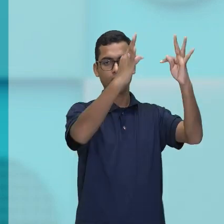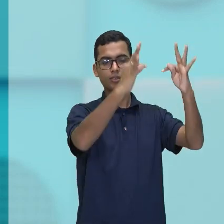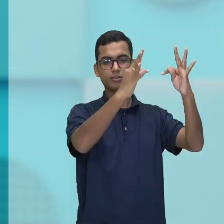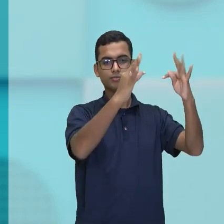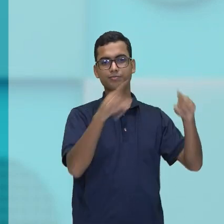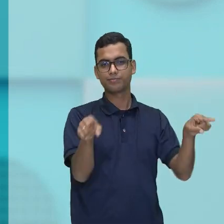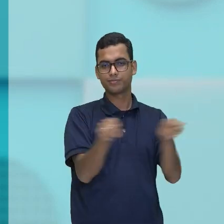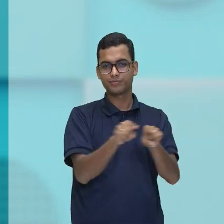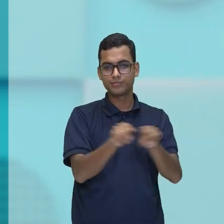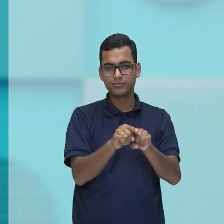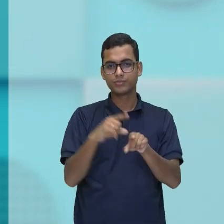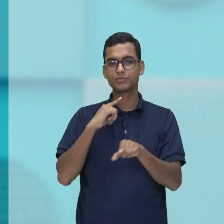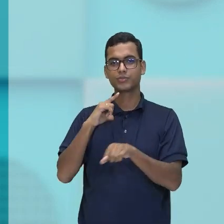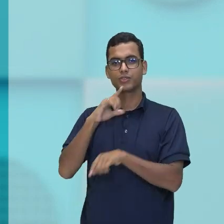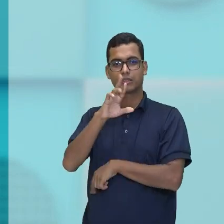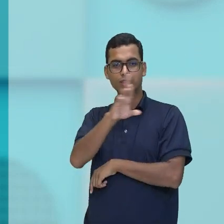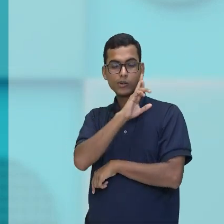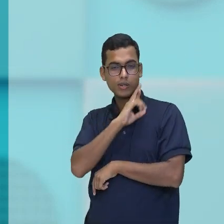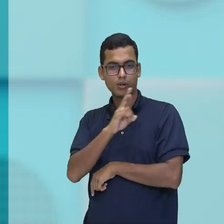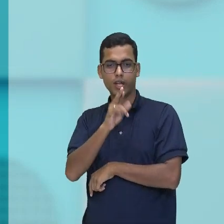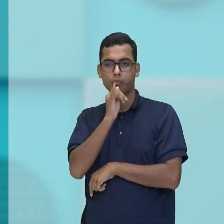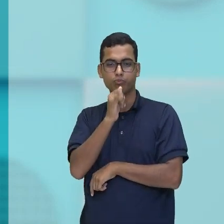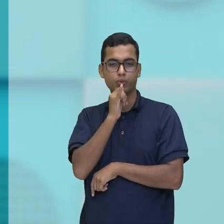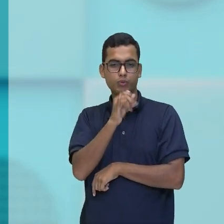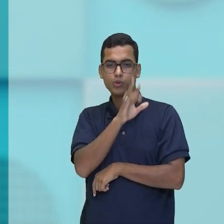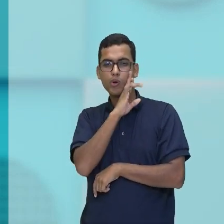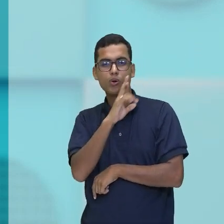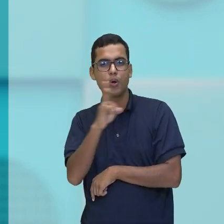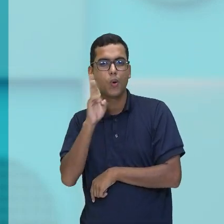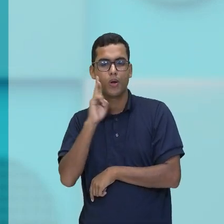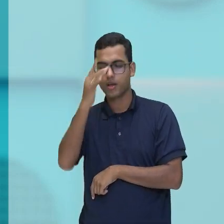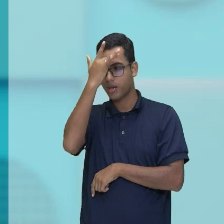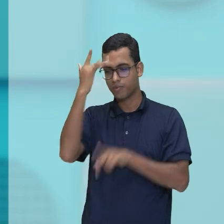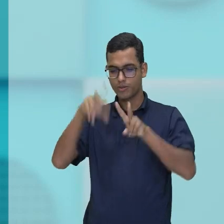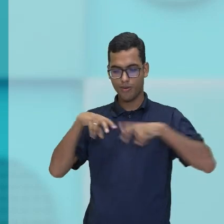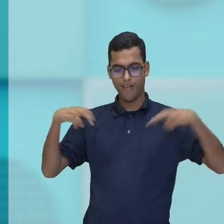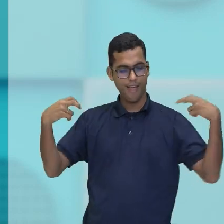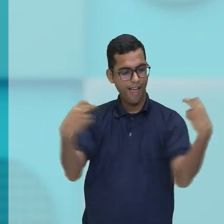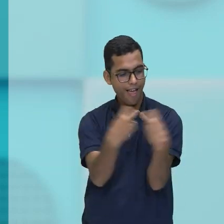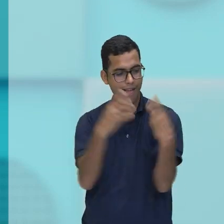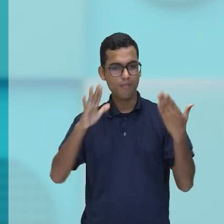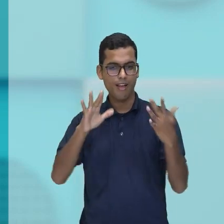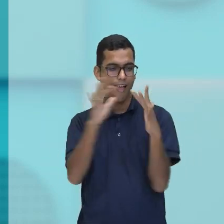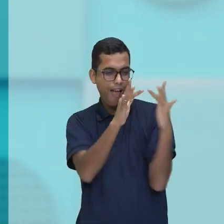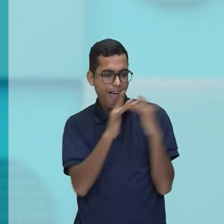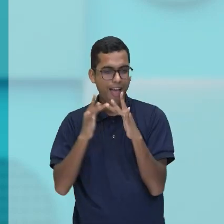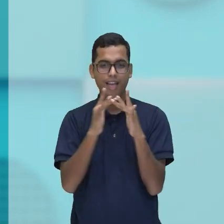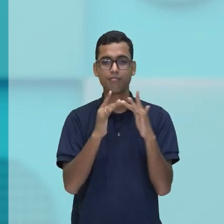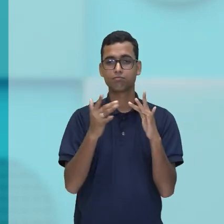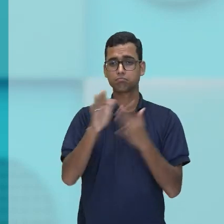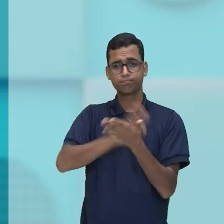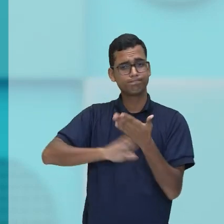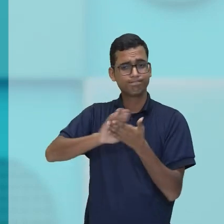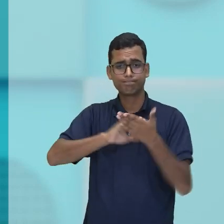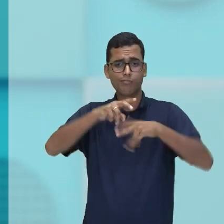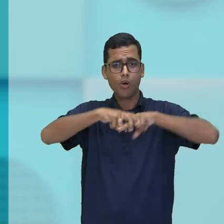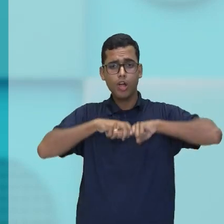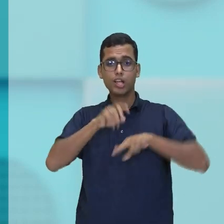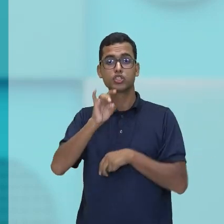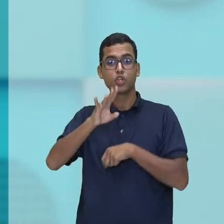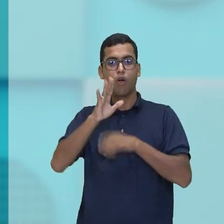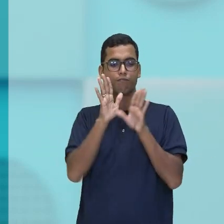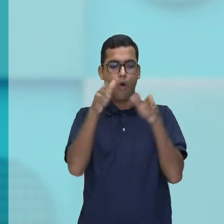qualquer lugar. As pessoas estão juntas ali, mas elas não estão conectadas. Então, é essa a questão do texto, tipo uma crítica para a gente pensar um